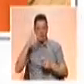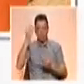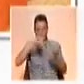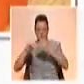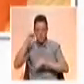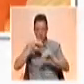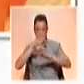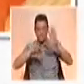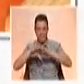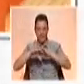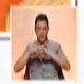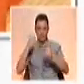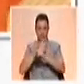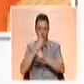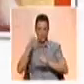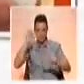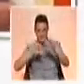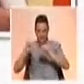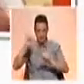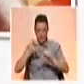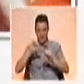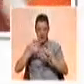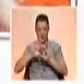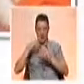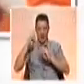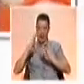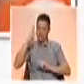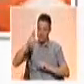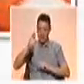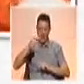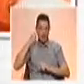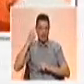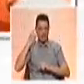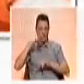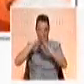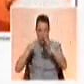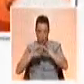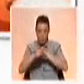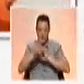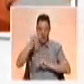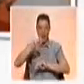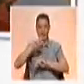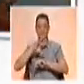efeitos e, acima de tudo, com menos produtos químicos. A formação acontece amanhã, na Quinta da Gruta, na Maia.